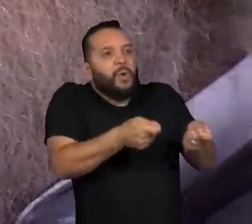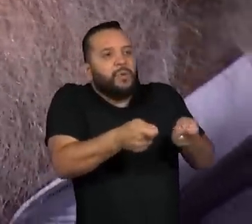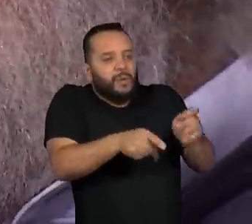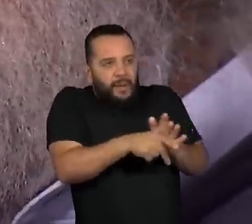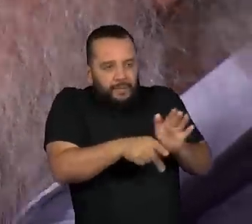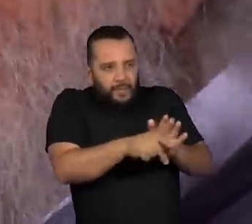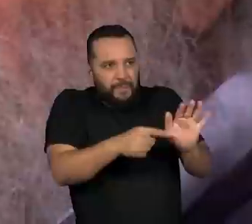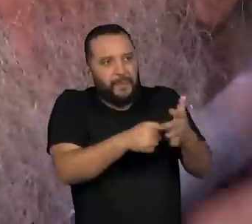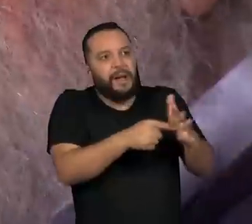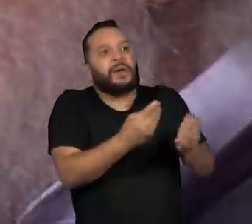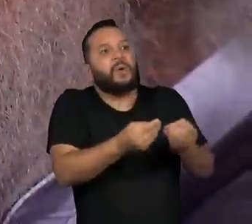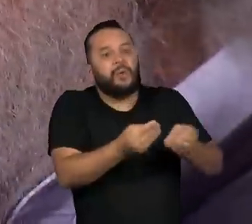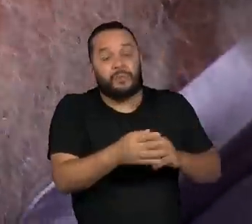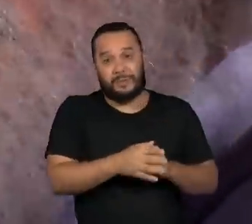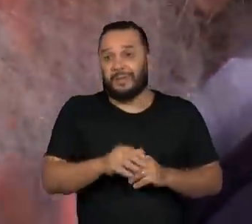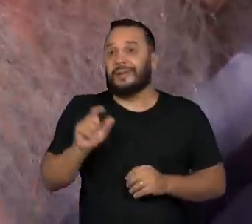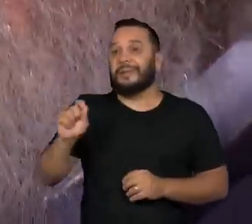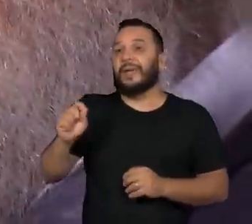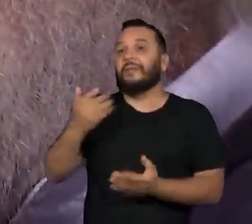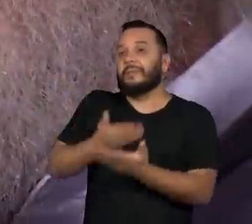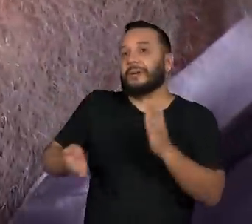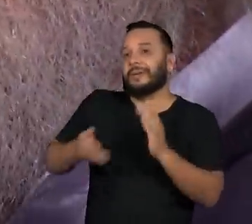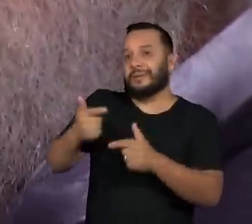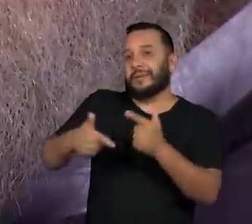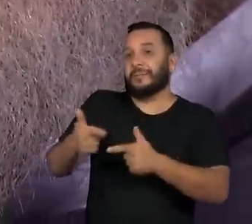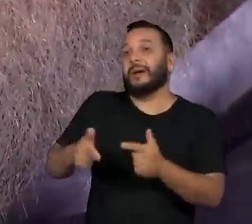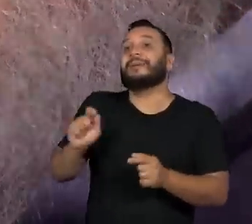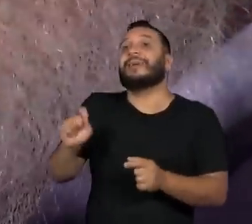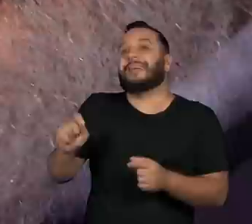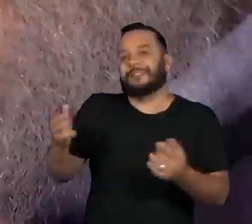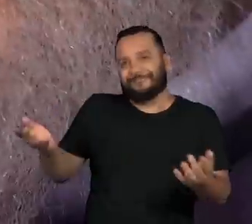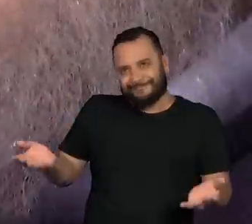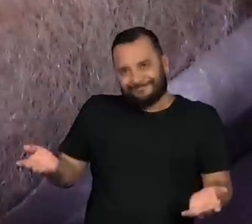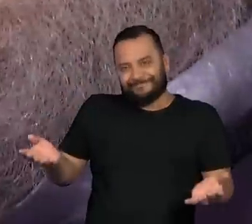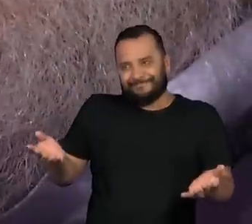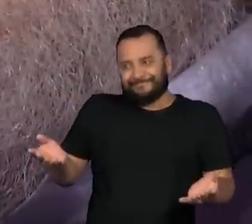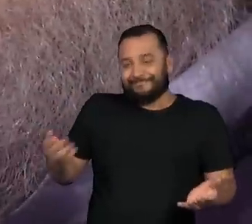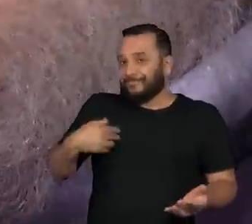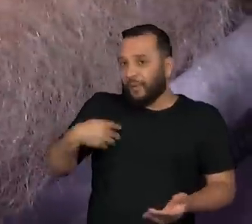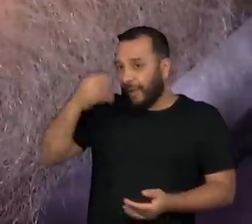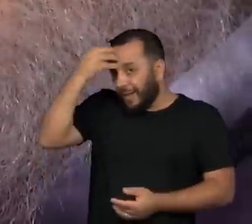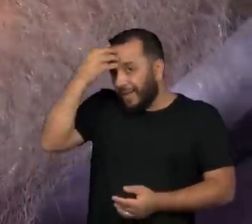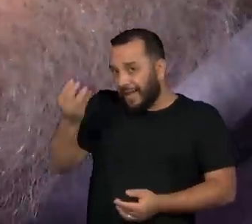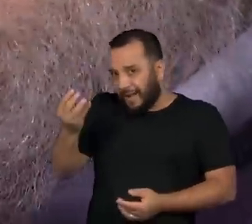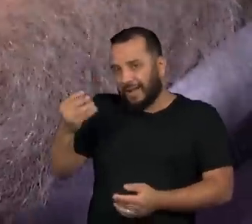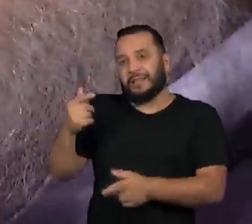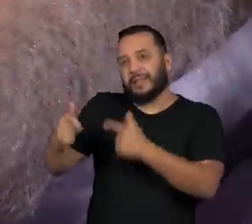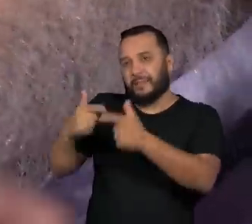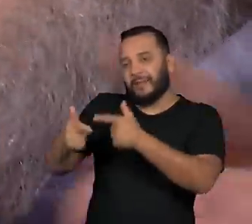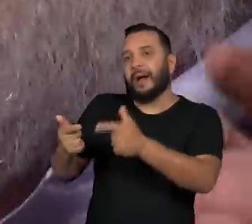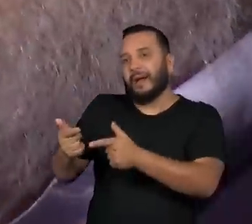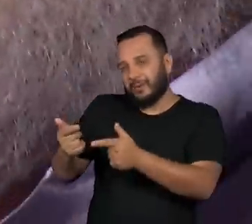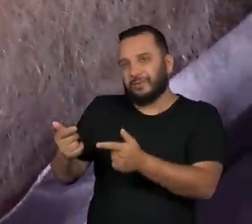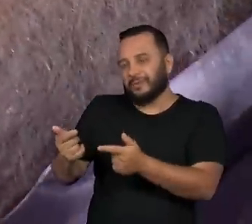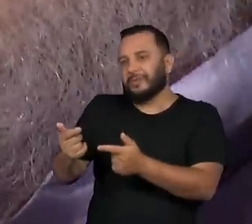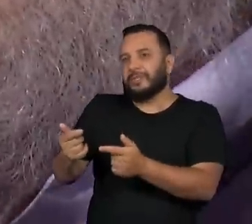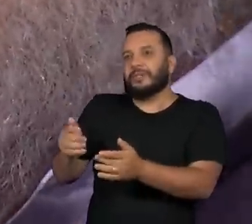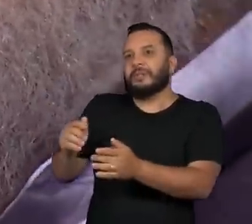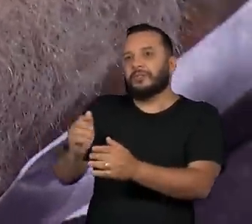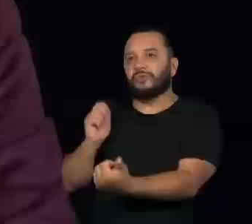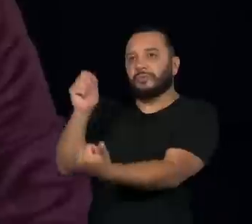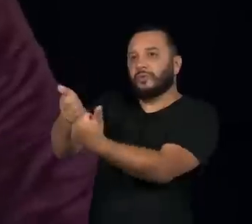aí eu tenho uma frase em algum lugar aí eu não sei agora do que antes é assim não é ia que vai tirar o emprego vai tirar o emprego é o cara que